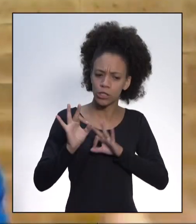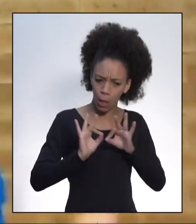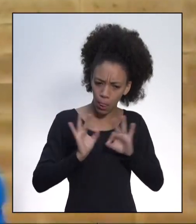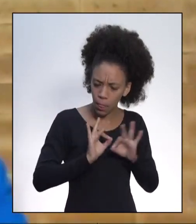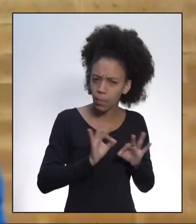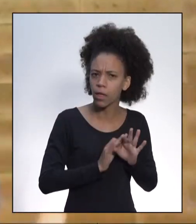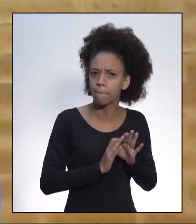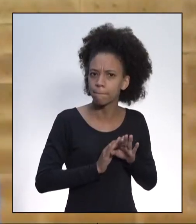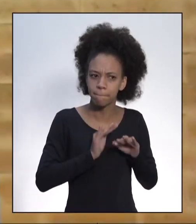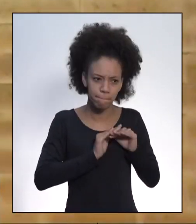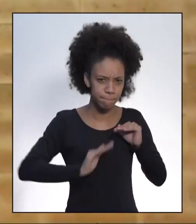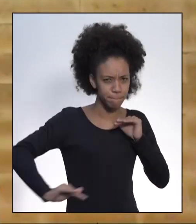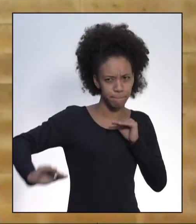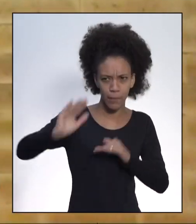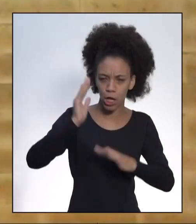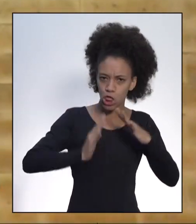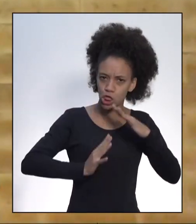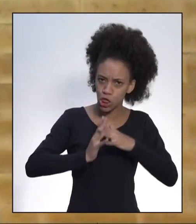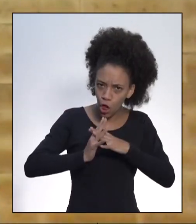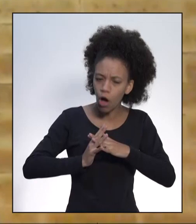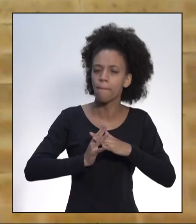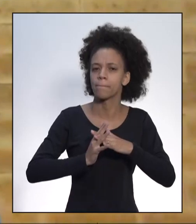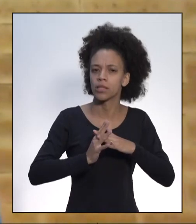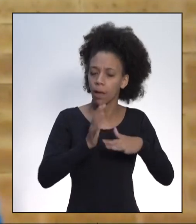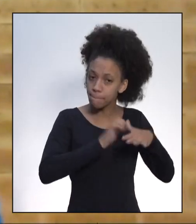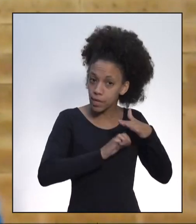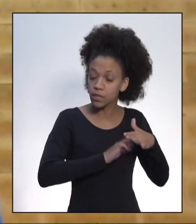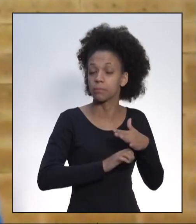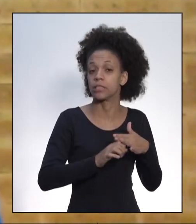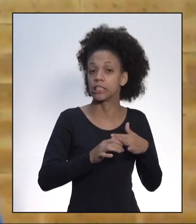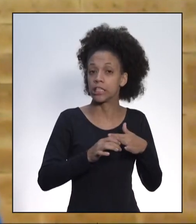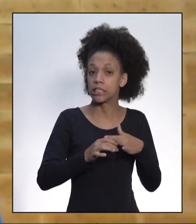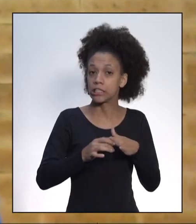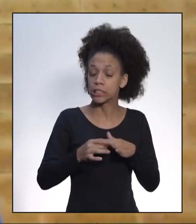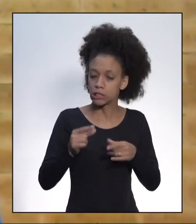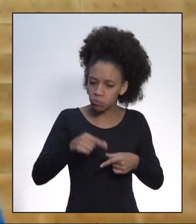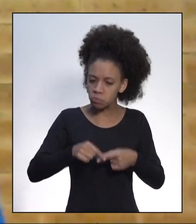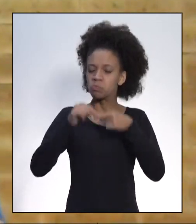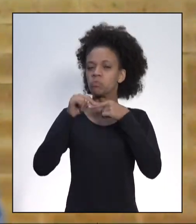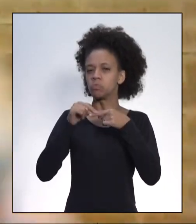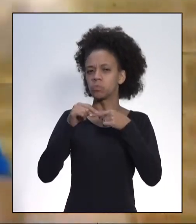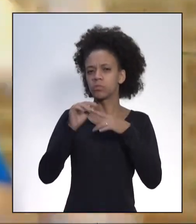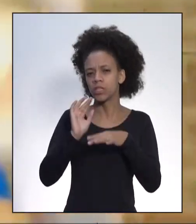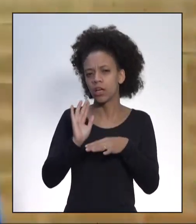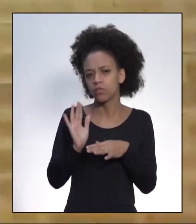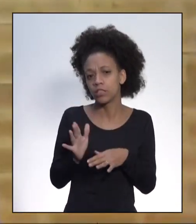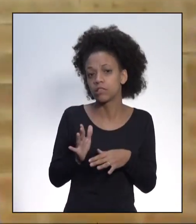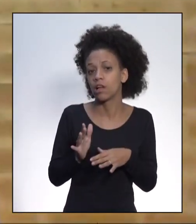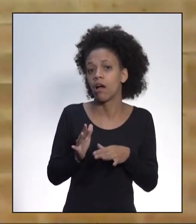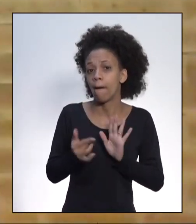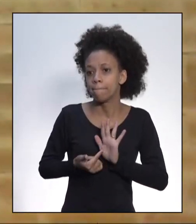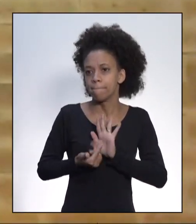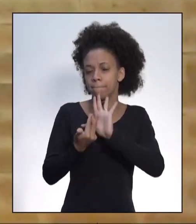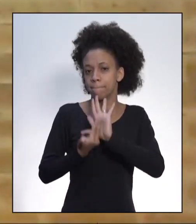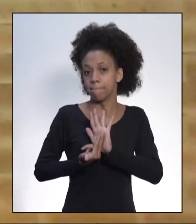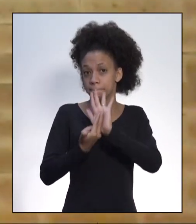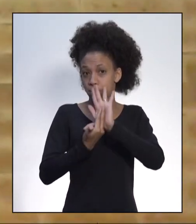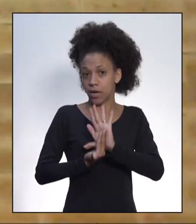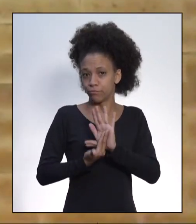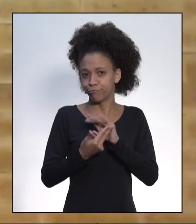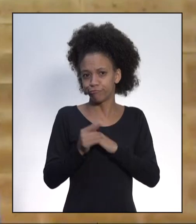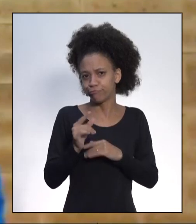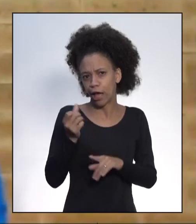empresa, grandes negócios, negócios importantes que me destacaram e eu já estava ficando, de certa forma, em evidência na empresa com pouco